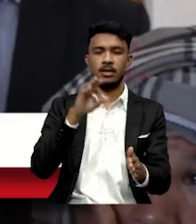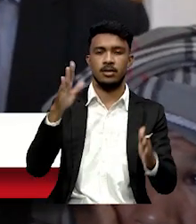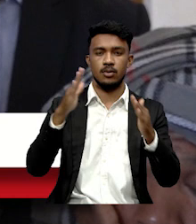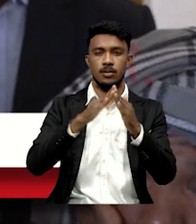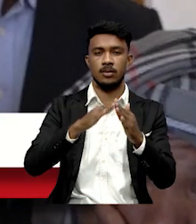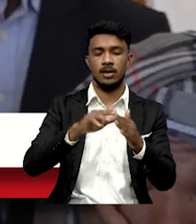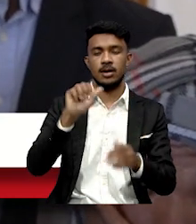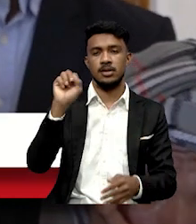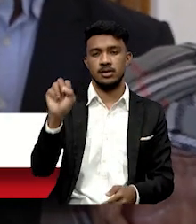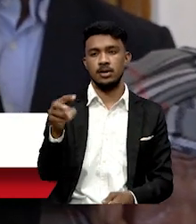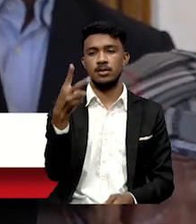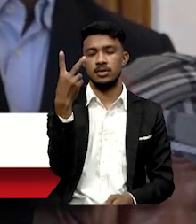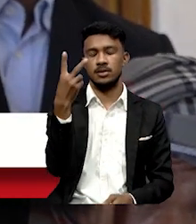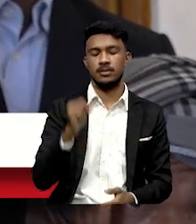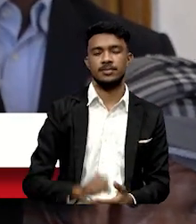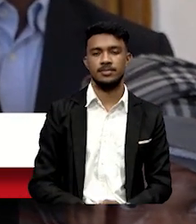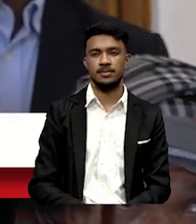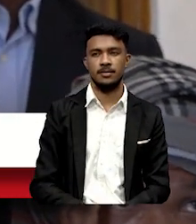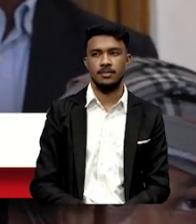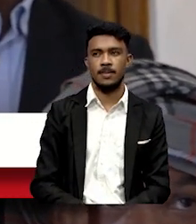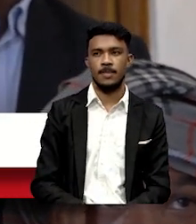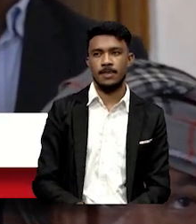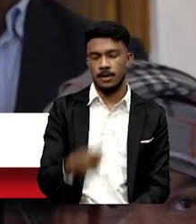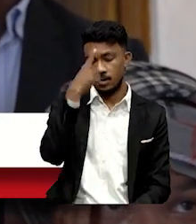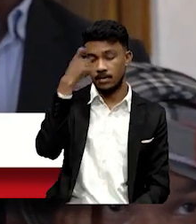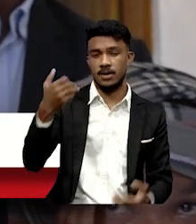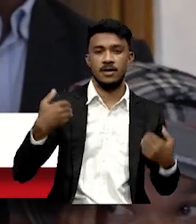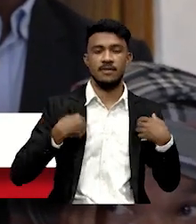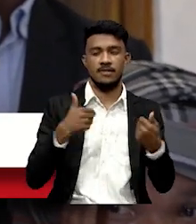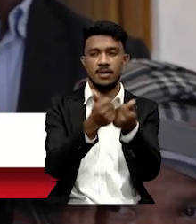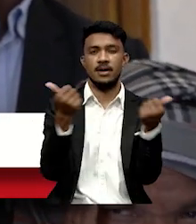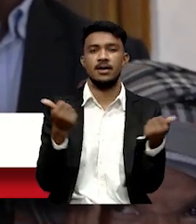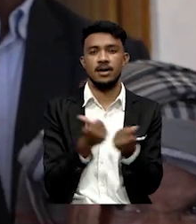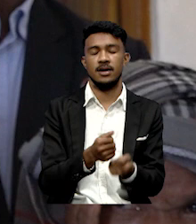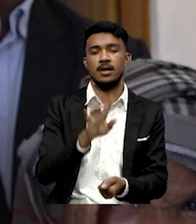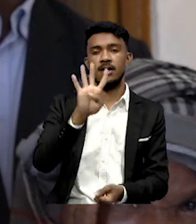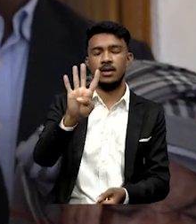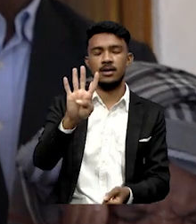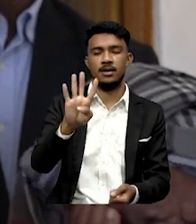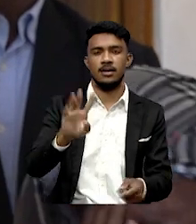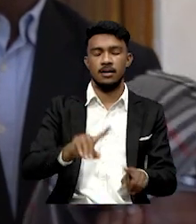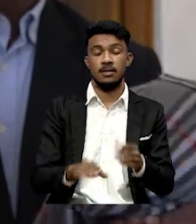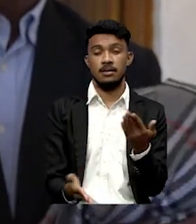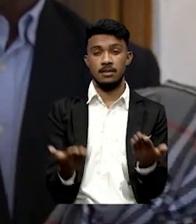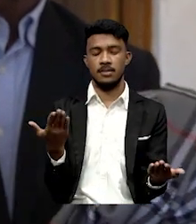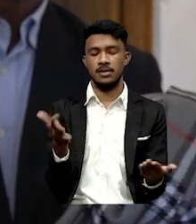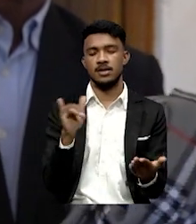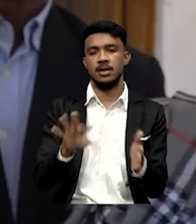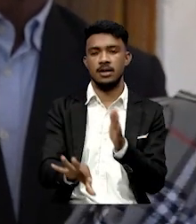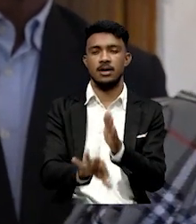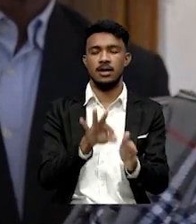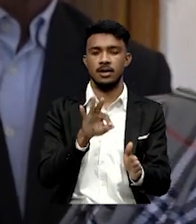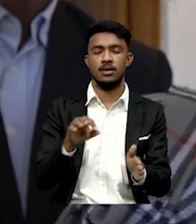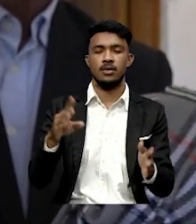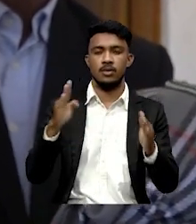Uma sanun recém rua. Porque ia a aldeia errada. Nebe sira sira hetan uma sanu lo resen